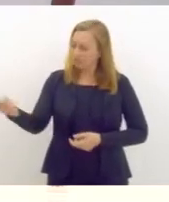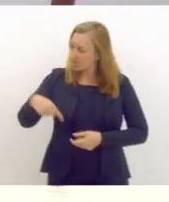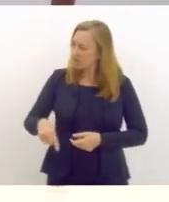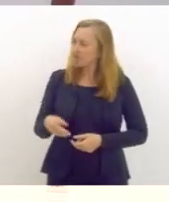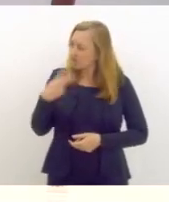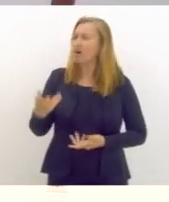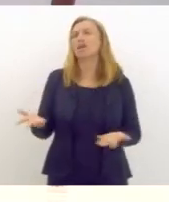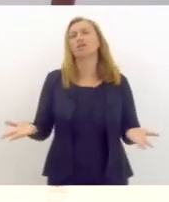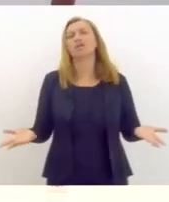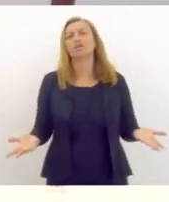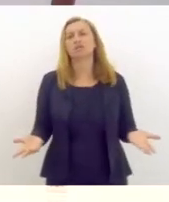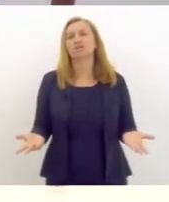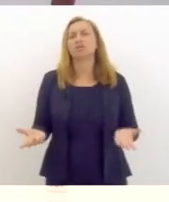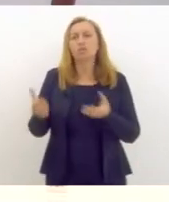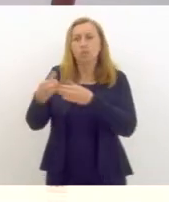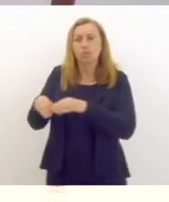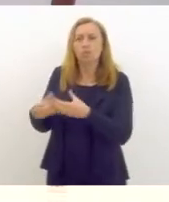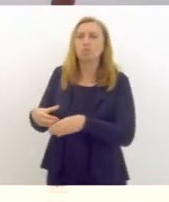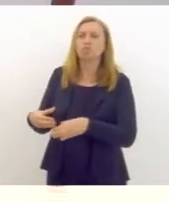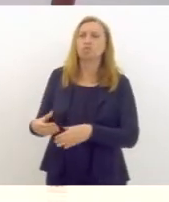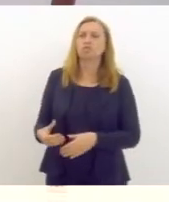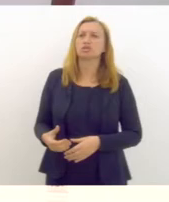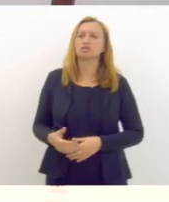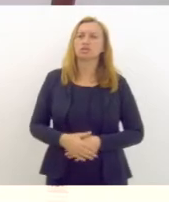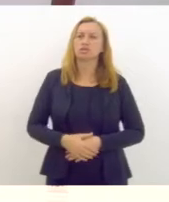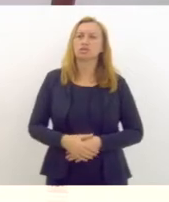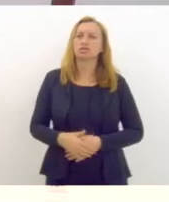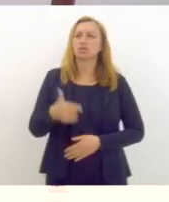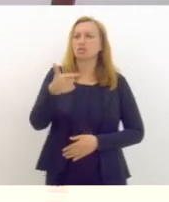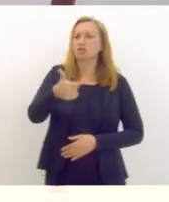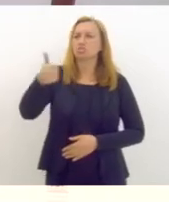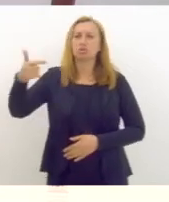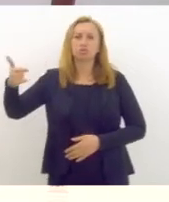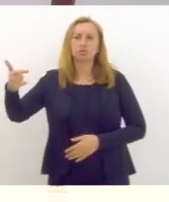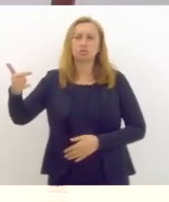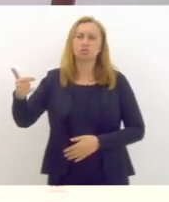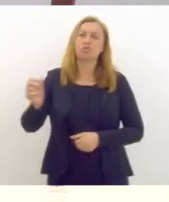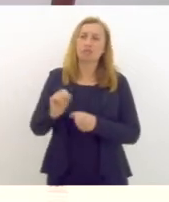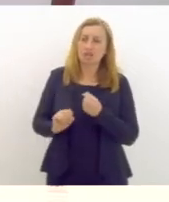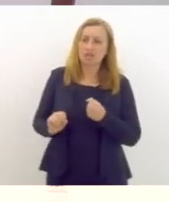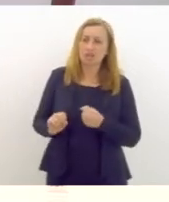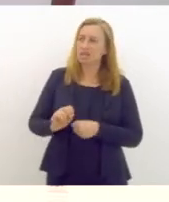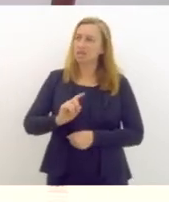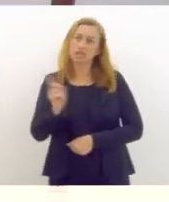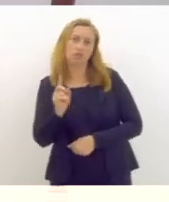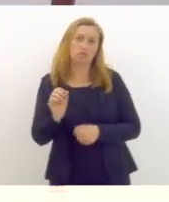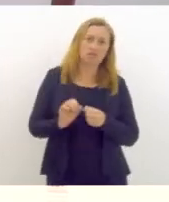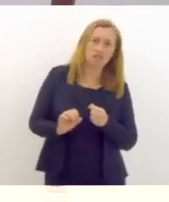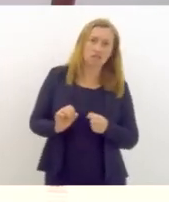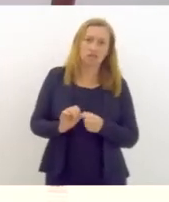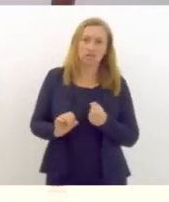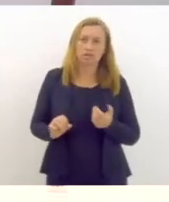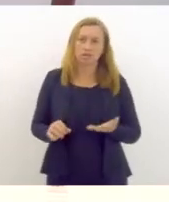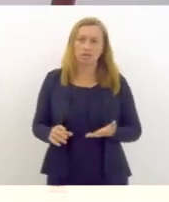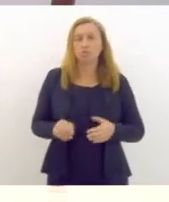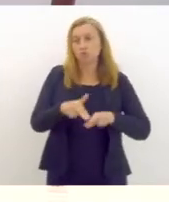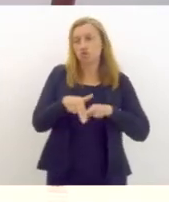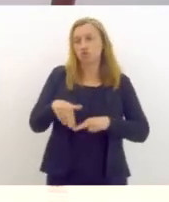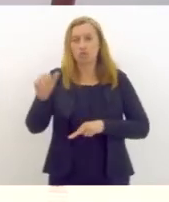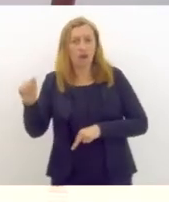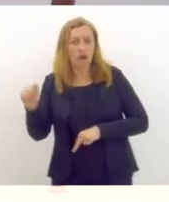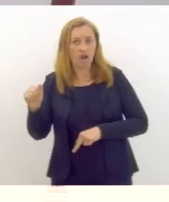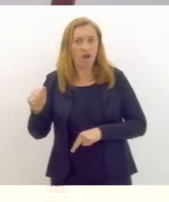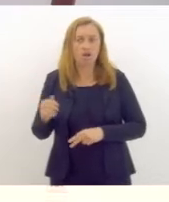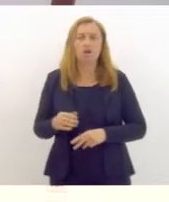olha o concurso de motorista 2012 vamos fazer não vamos fazer o motivo é esse